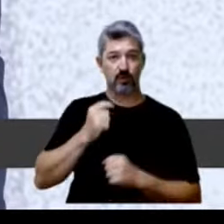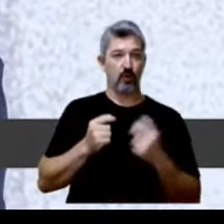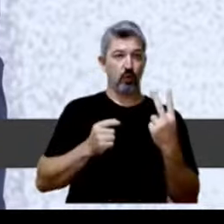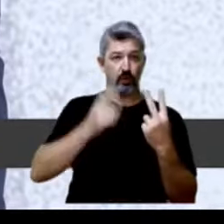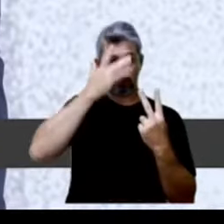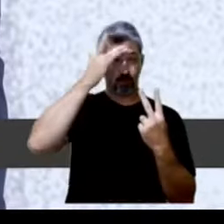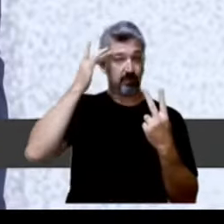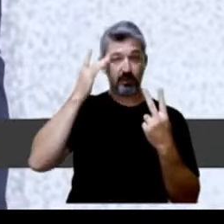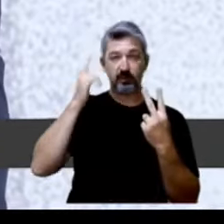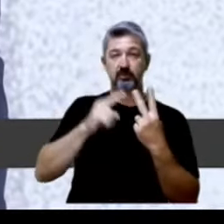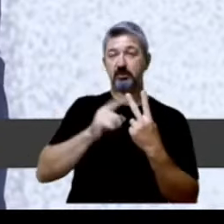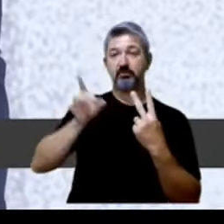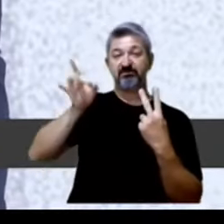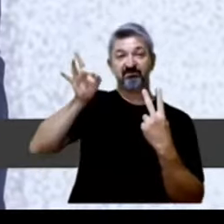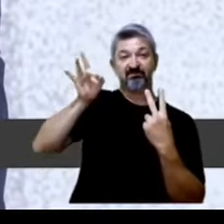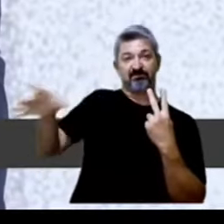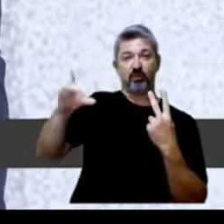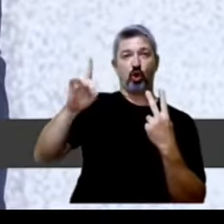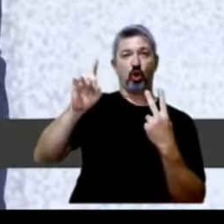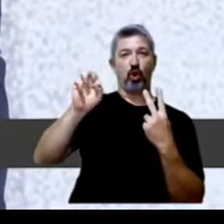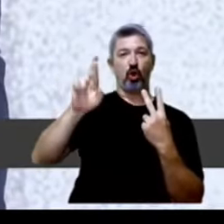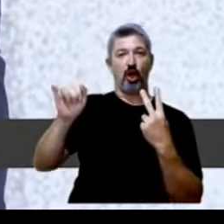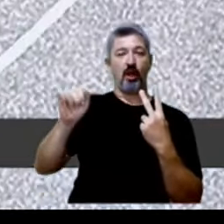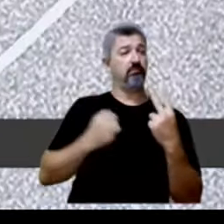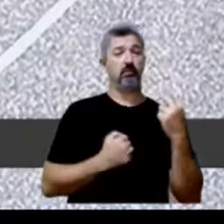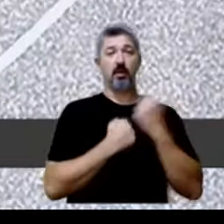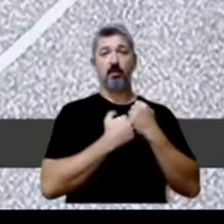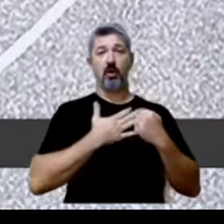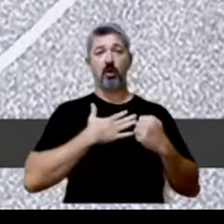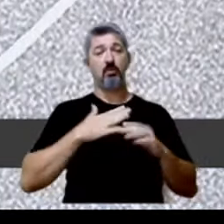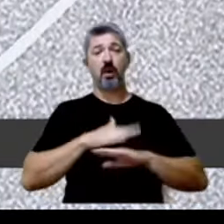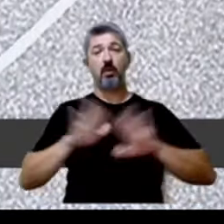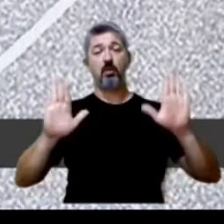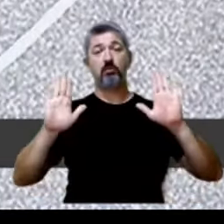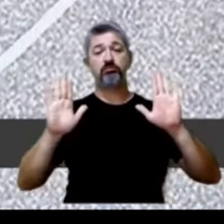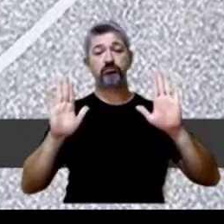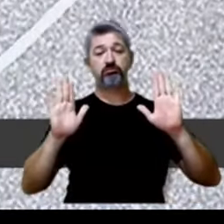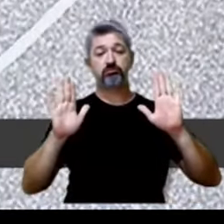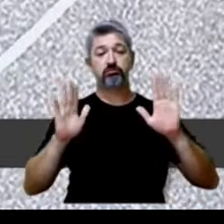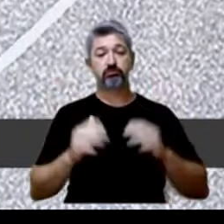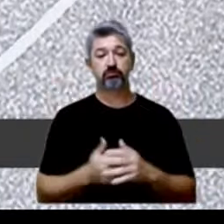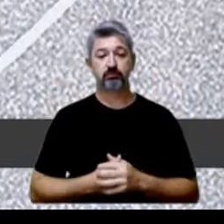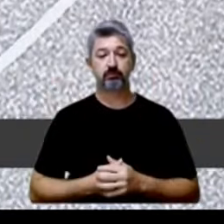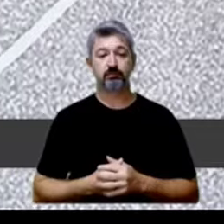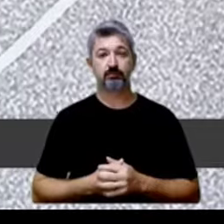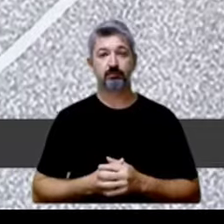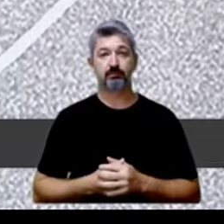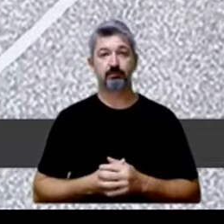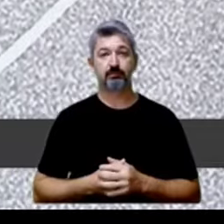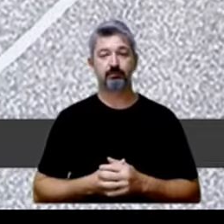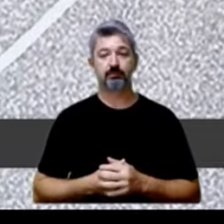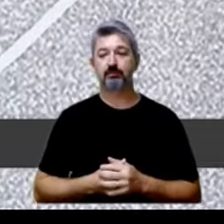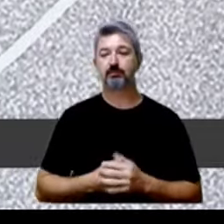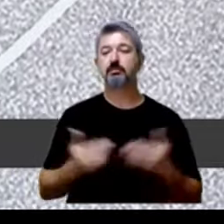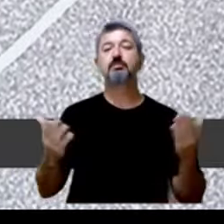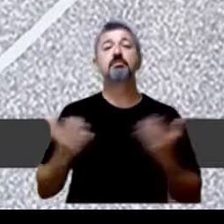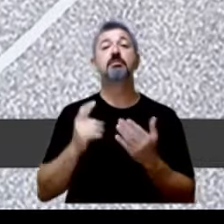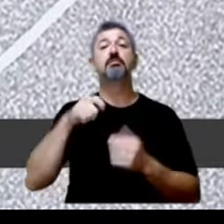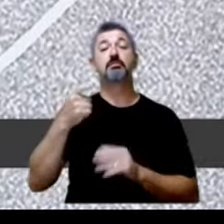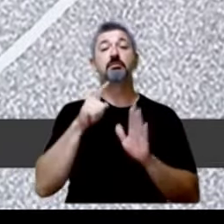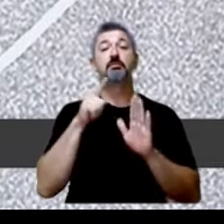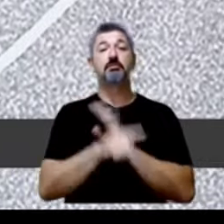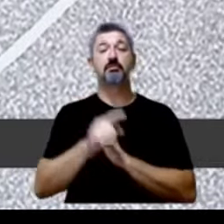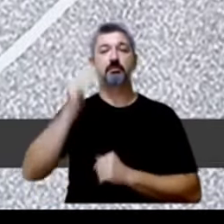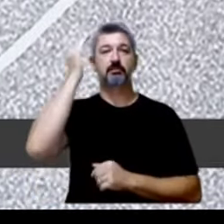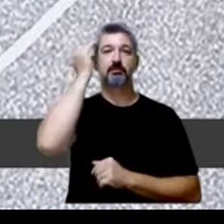por não concordar com o Dória. E acabou. Bom, a gente dá sequência aqui ao nosso debate. Quem agora faz pergunta é a candidata Tabata